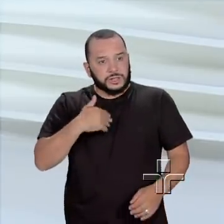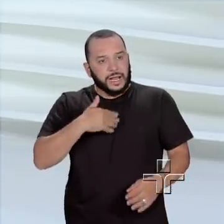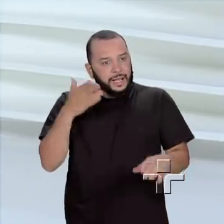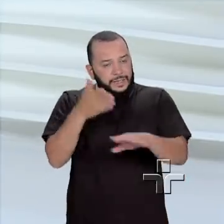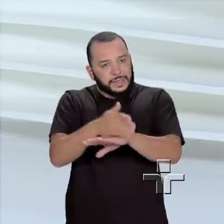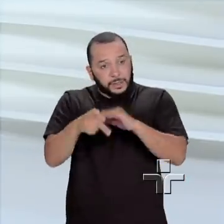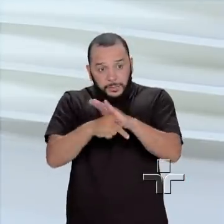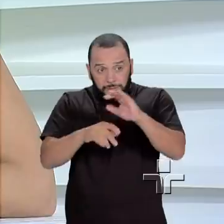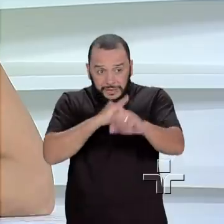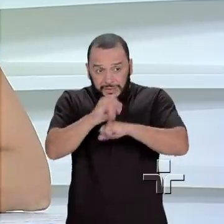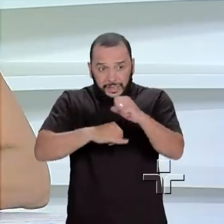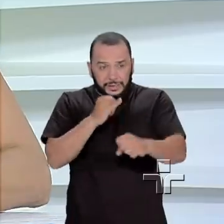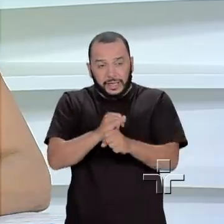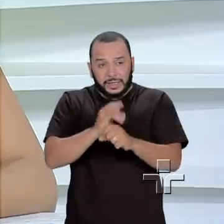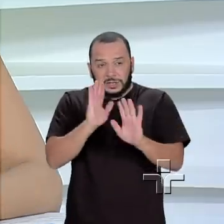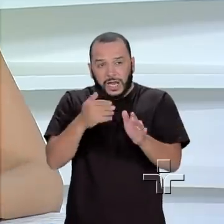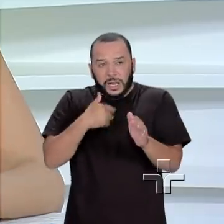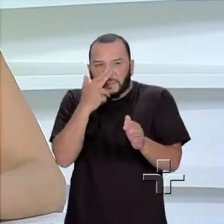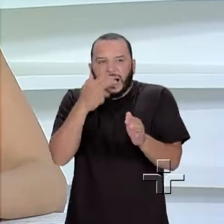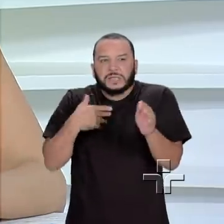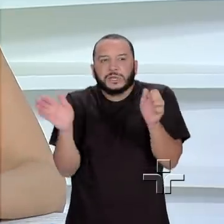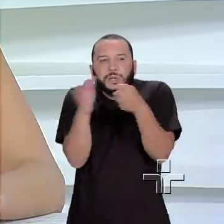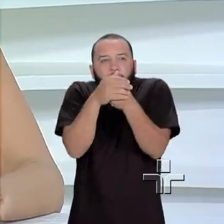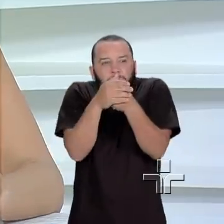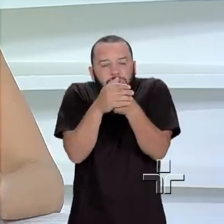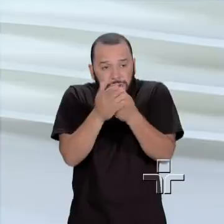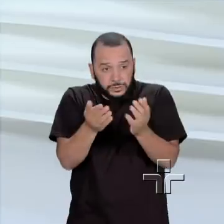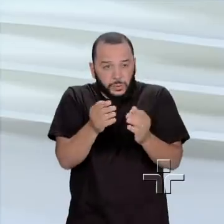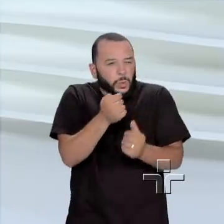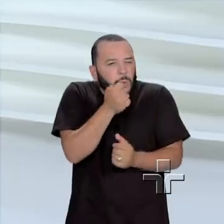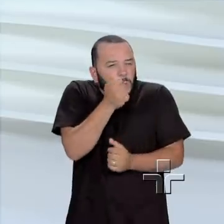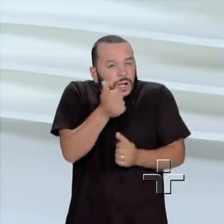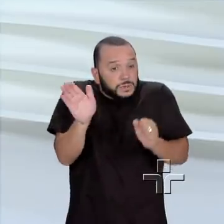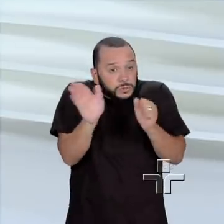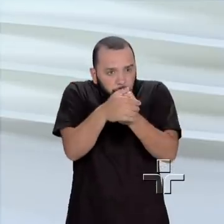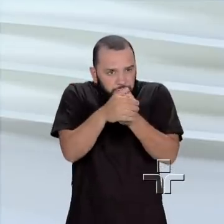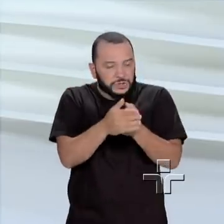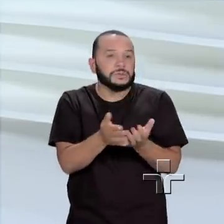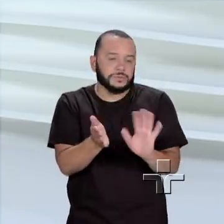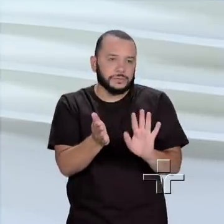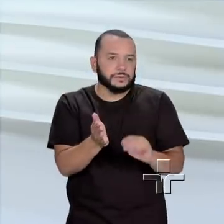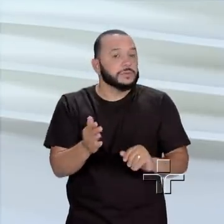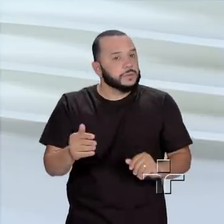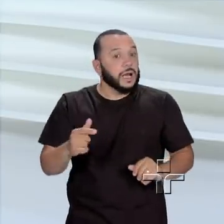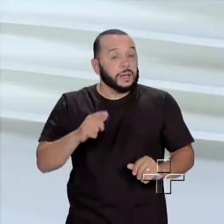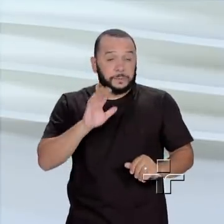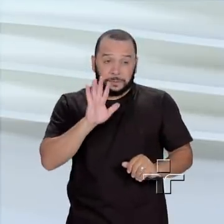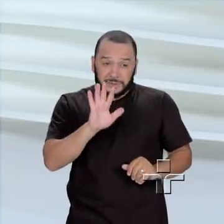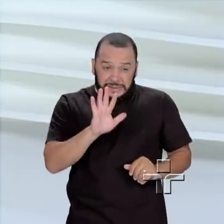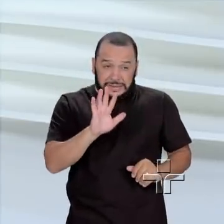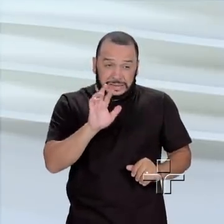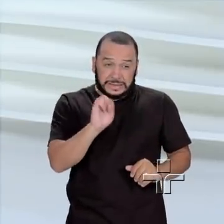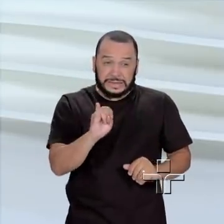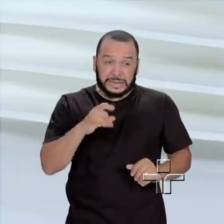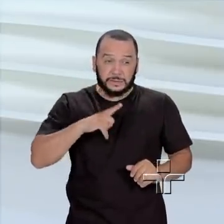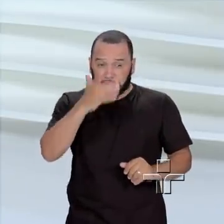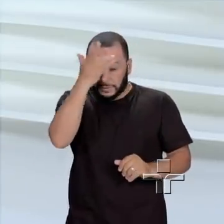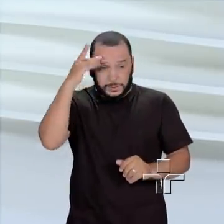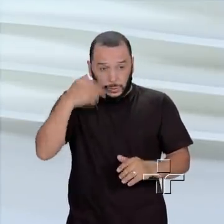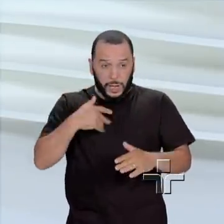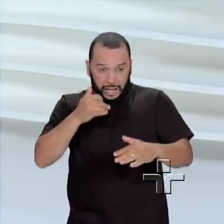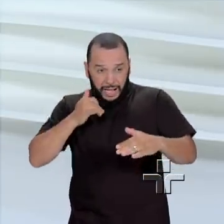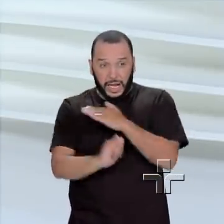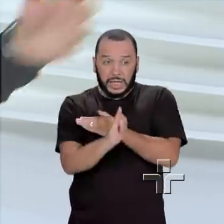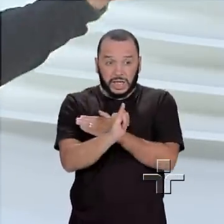quase anônima, a menos que um órgão de segurança poderoso esteja muito afim de você,